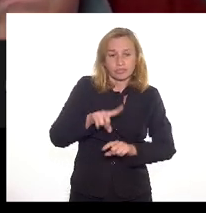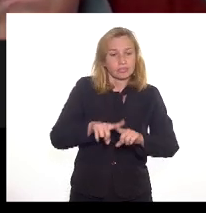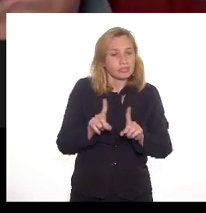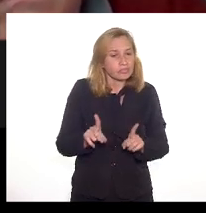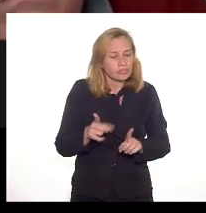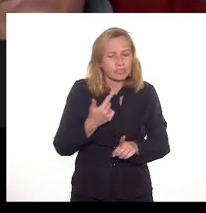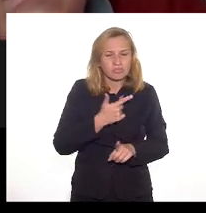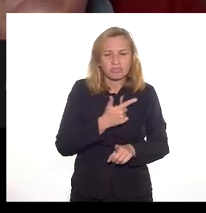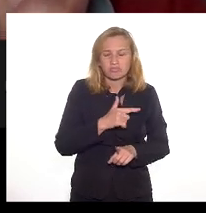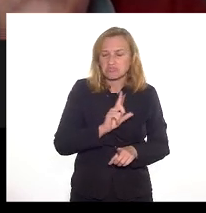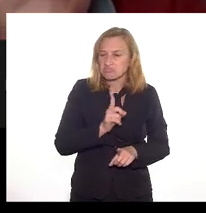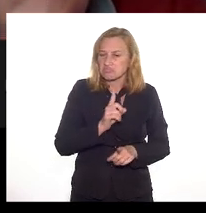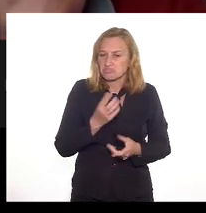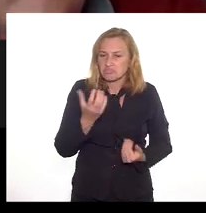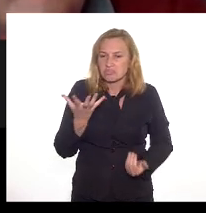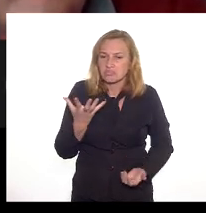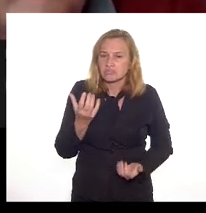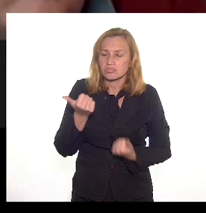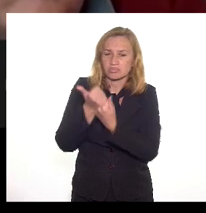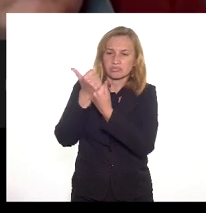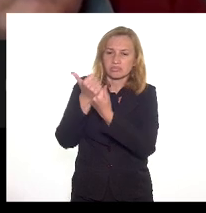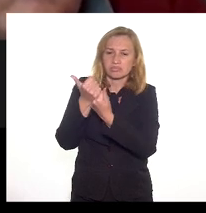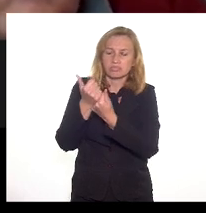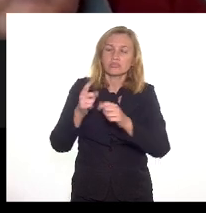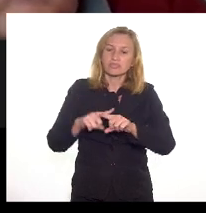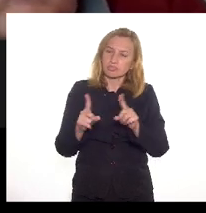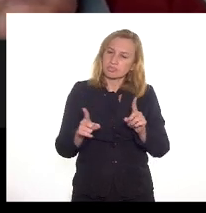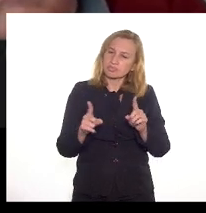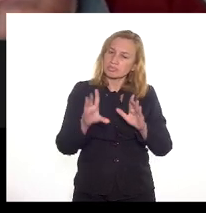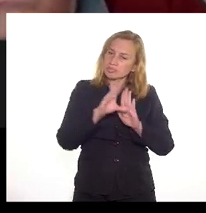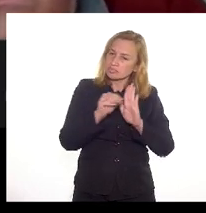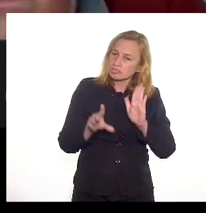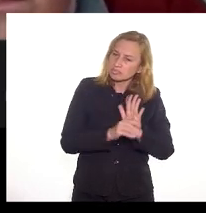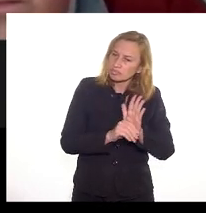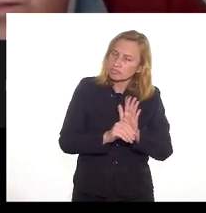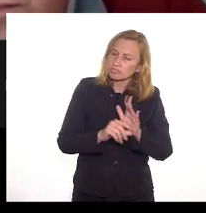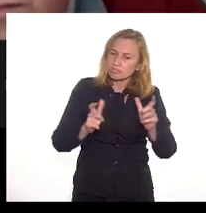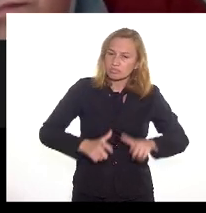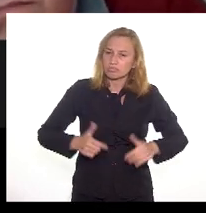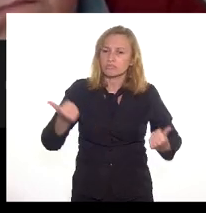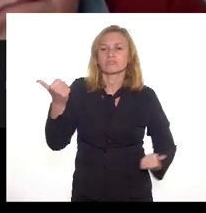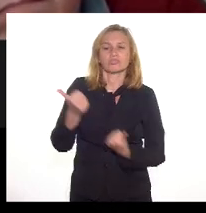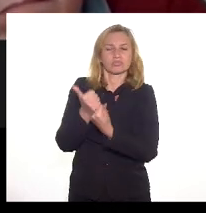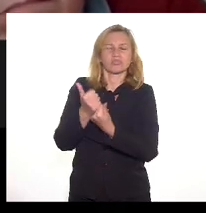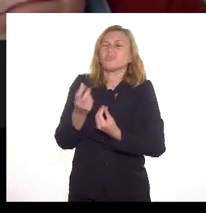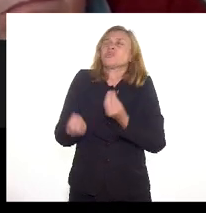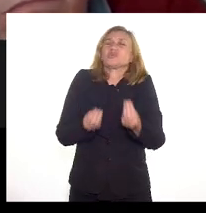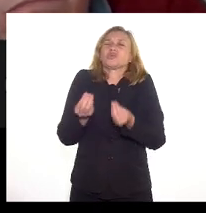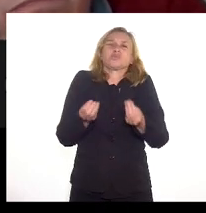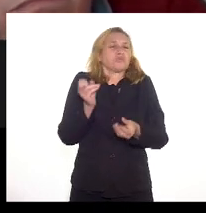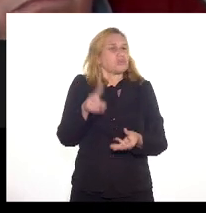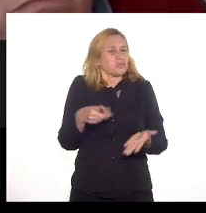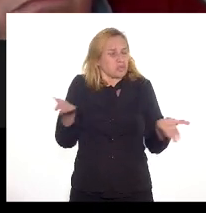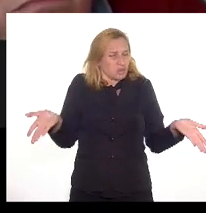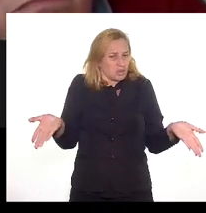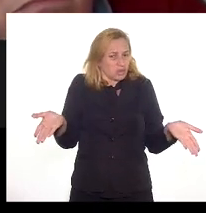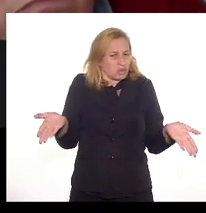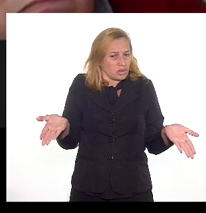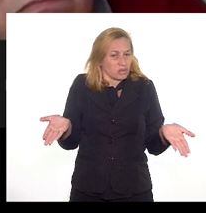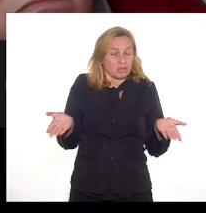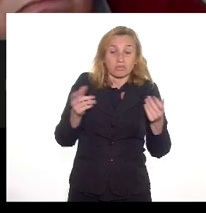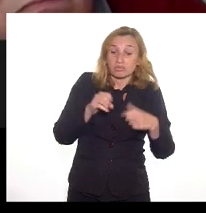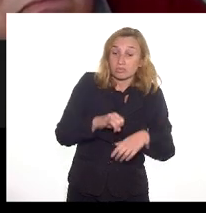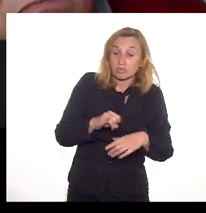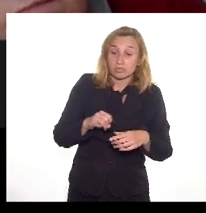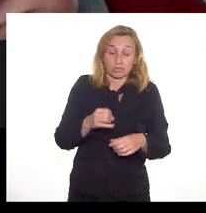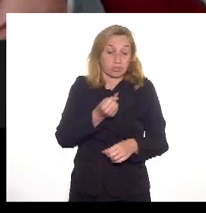ela não apoia o PL, ela apoia o conteúdo local? Como é que é isso? Como é que isso aí se soma à demanda do Rio de